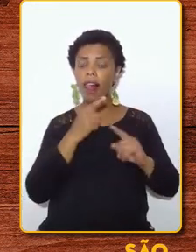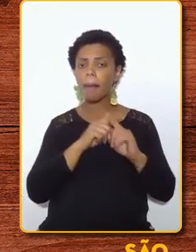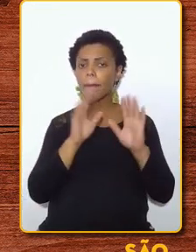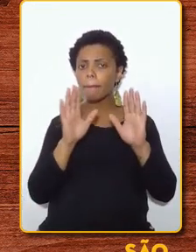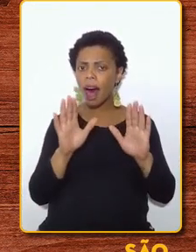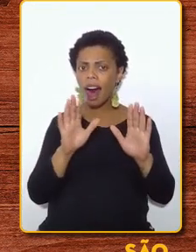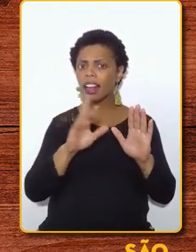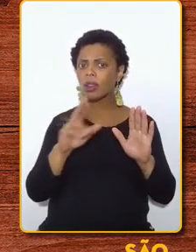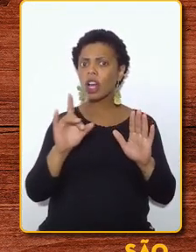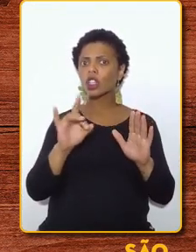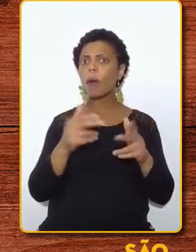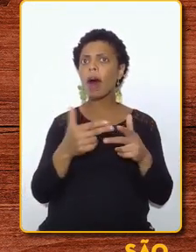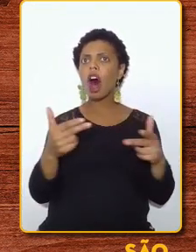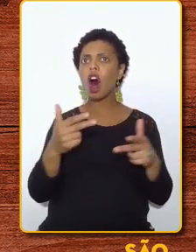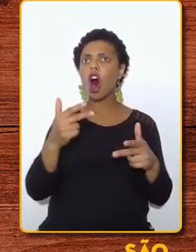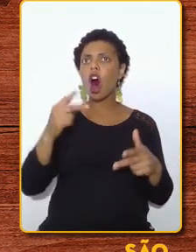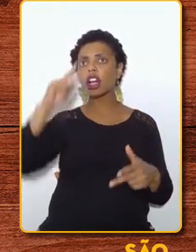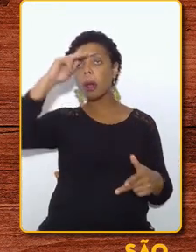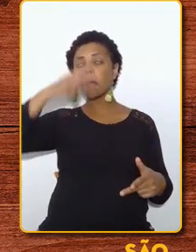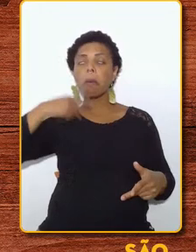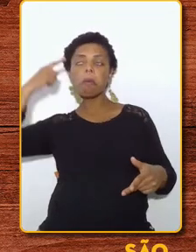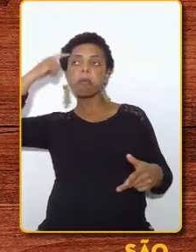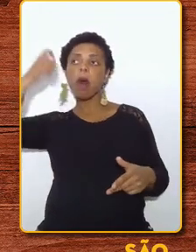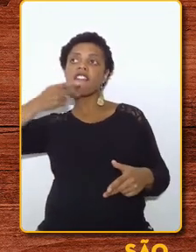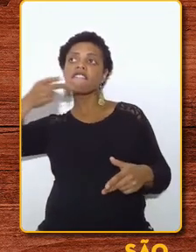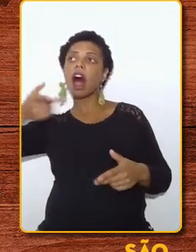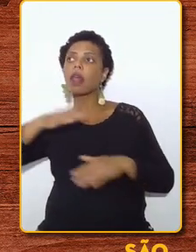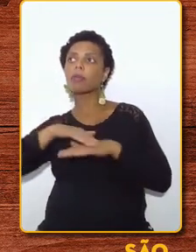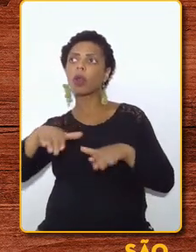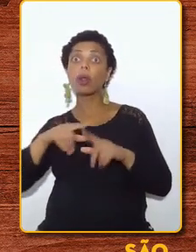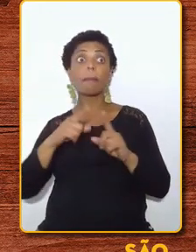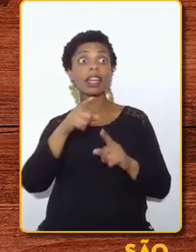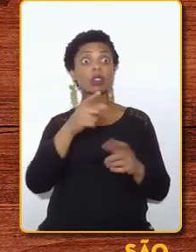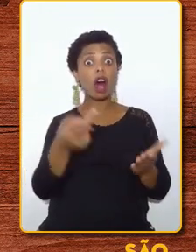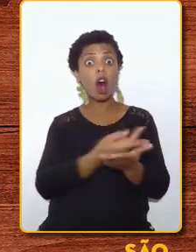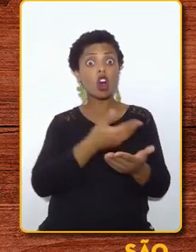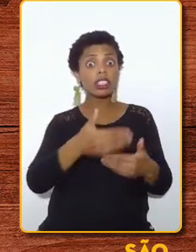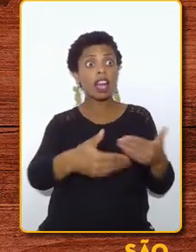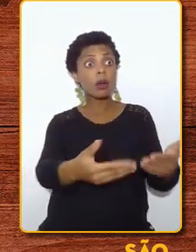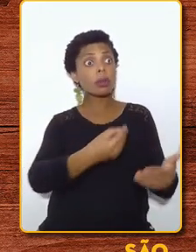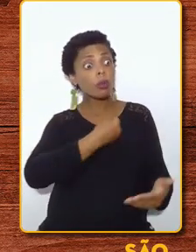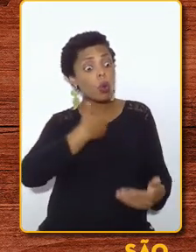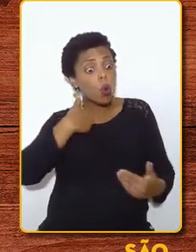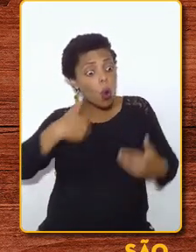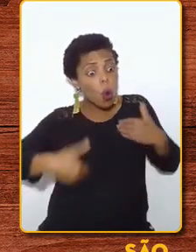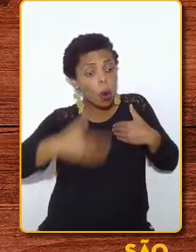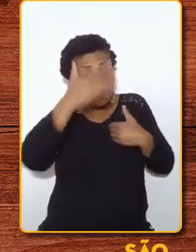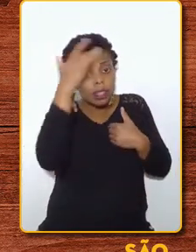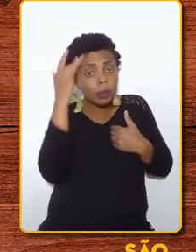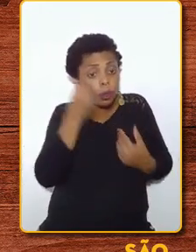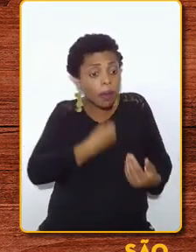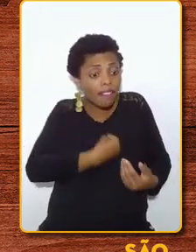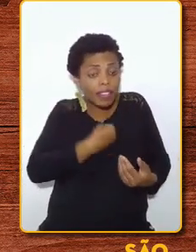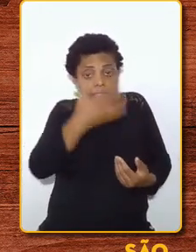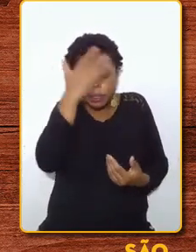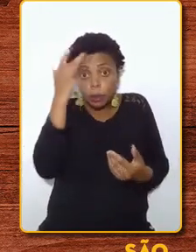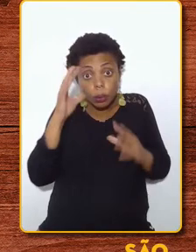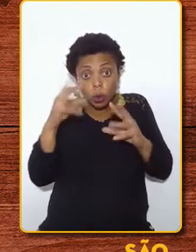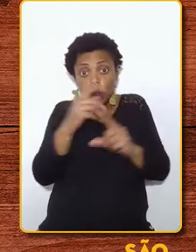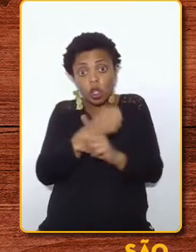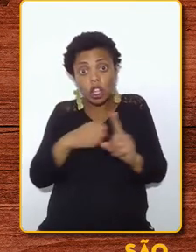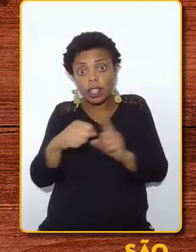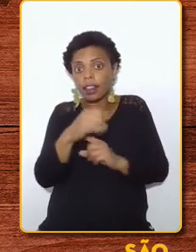retórica, né? Porque isso tem consequências para o corpo das pessoas, para a vida das pessoas, para a nossa sociedade como um todo. Que é, por